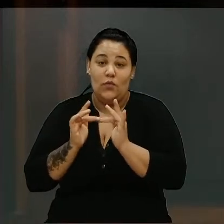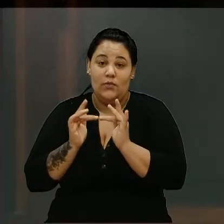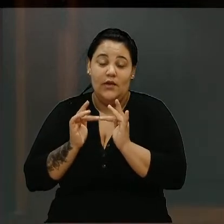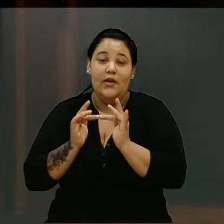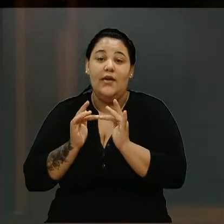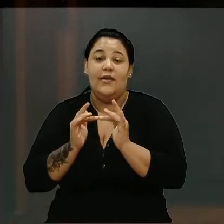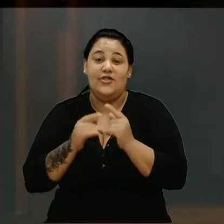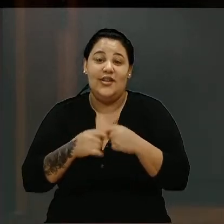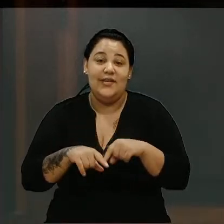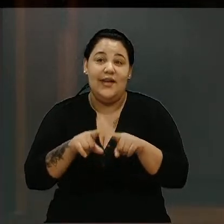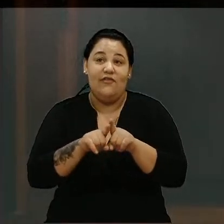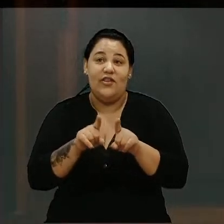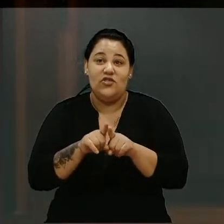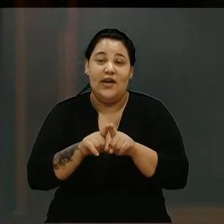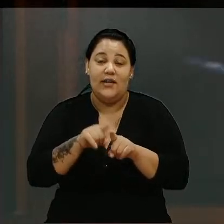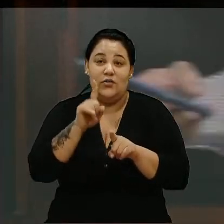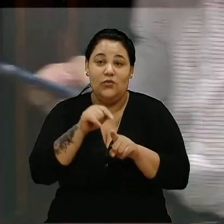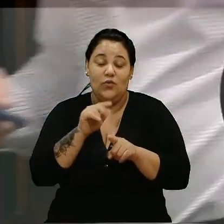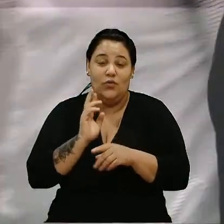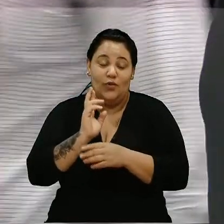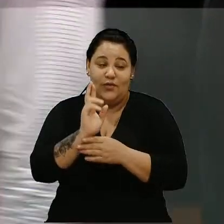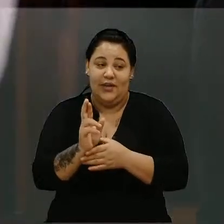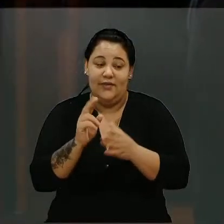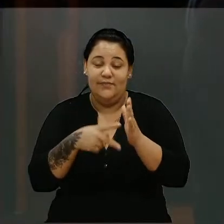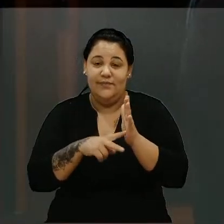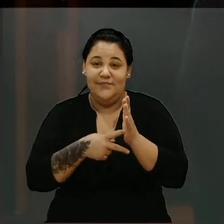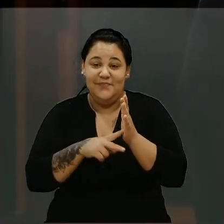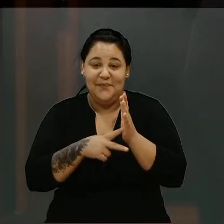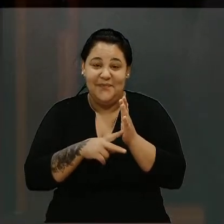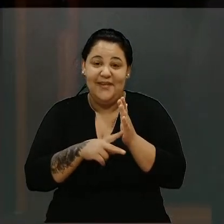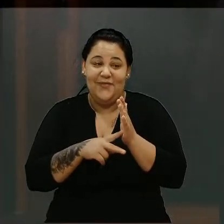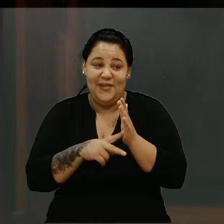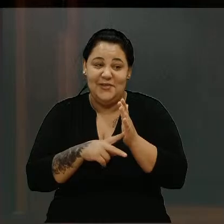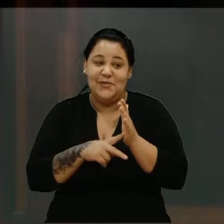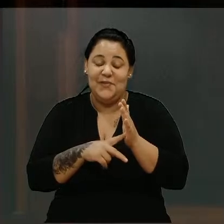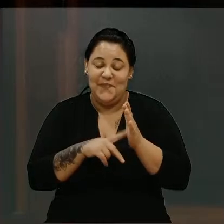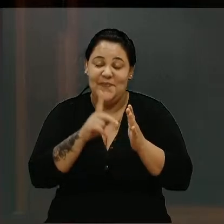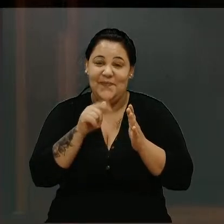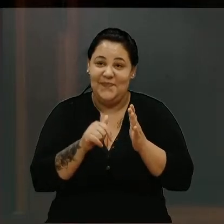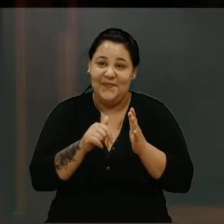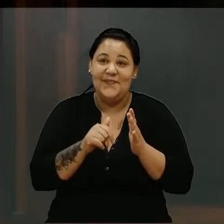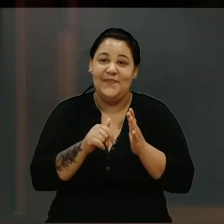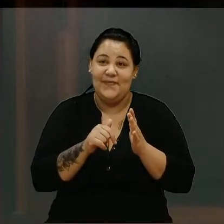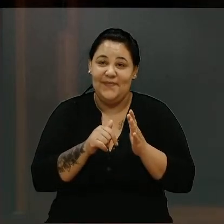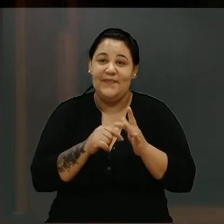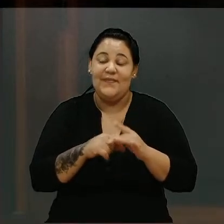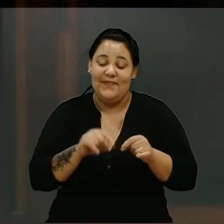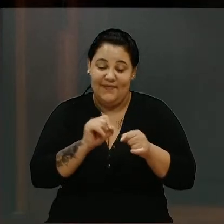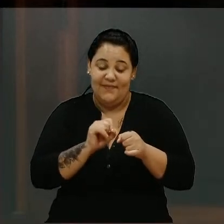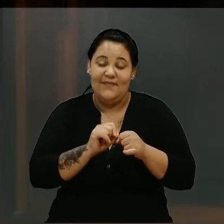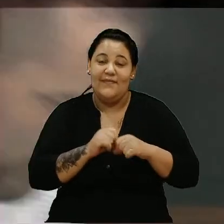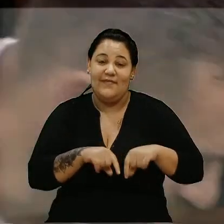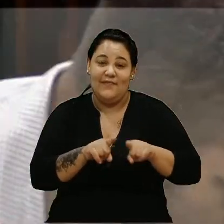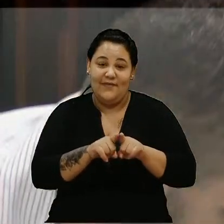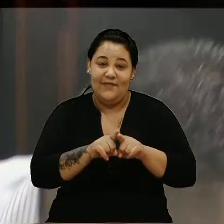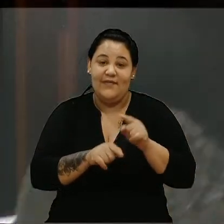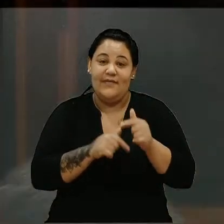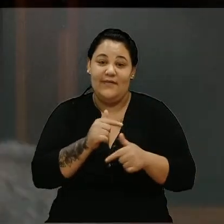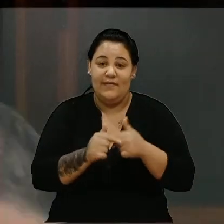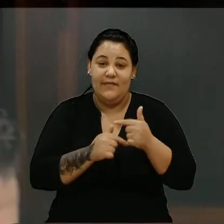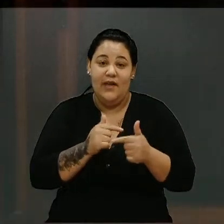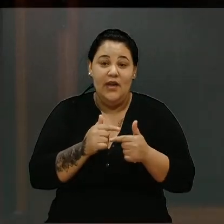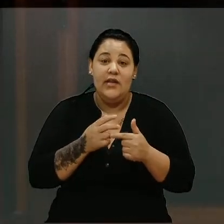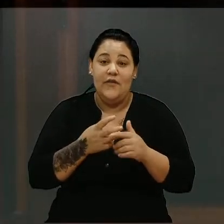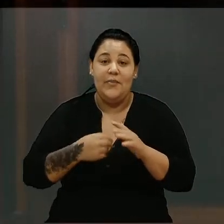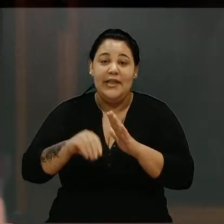representa os trabalhadores, o Sindilimp, né? Então, muito antes das eleições, a gente já vem fazendo um trabalho em conjunto. E tem